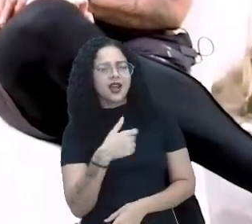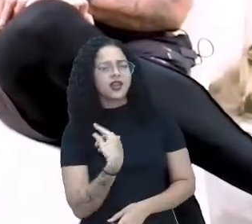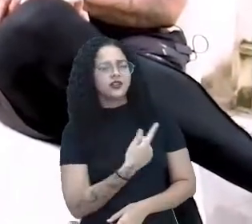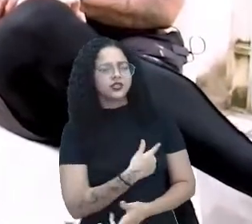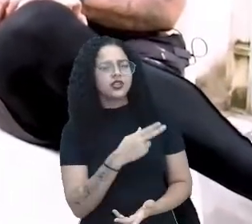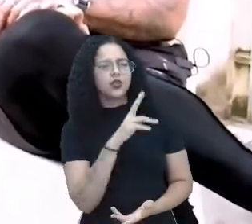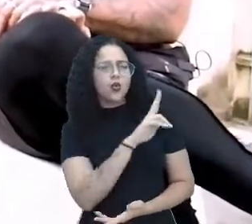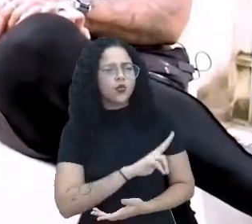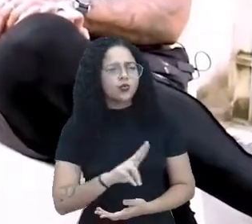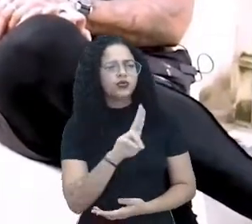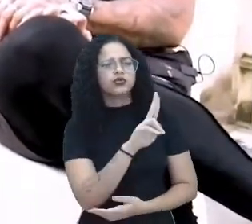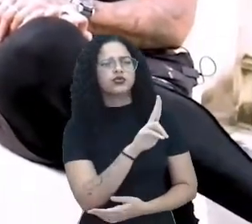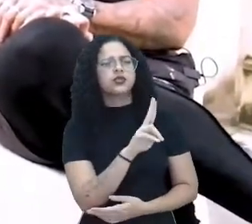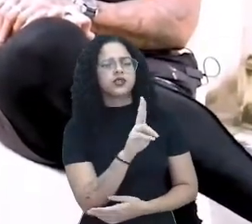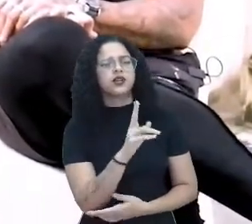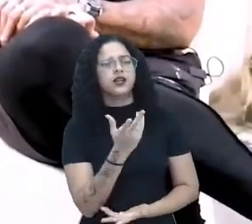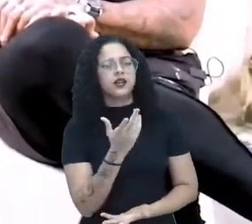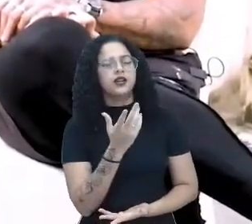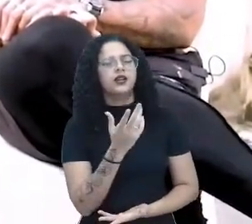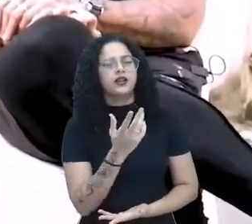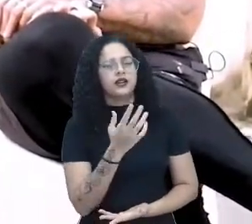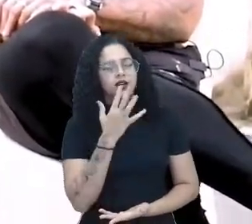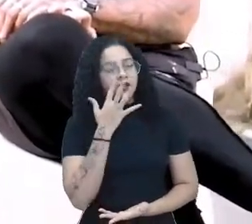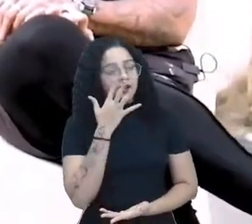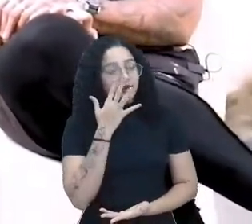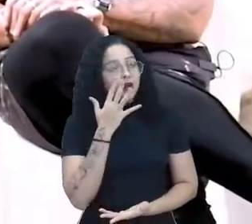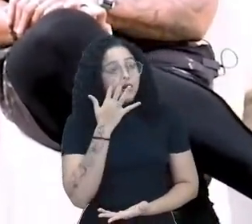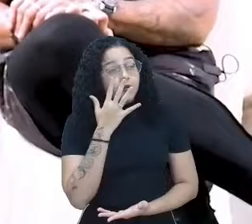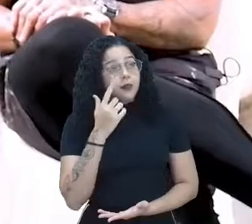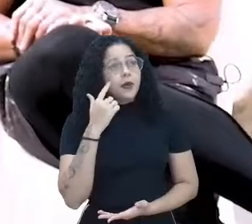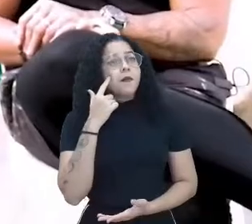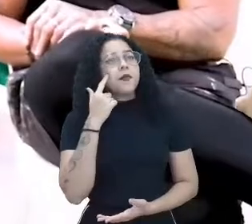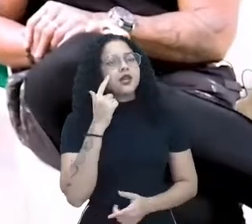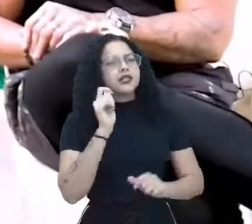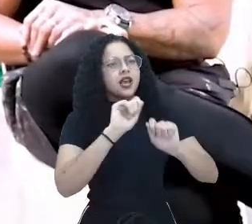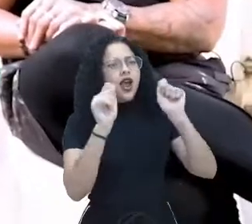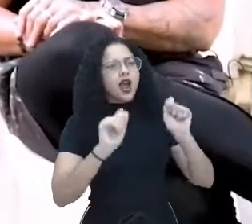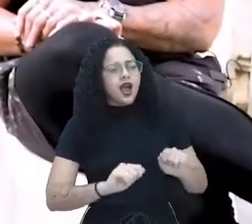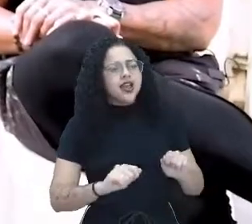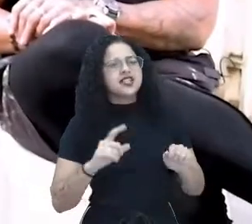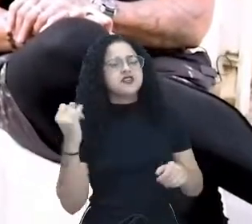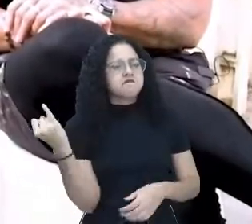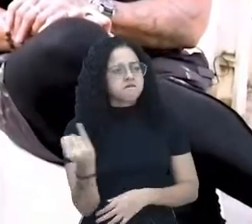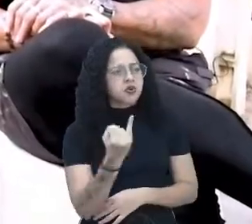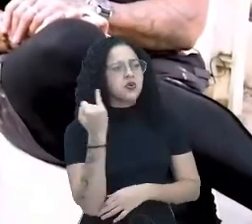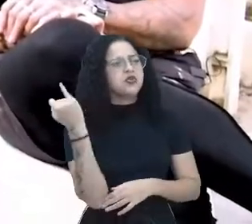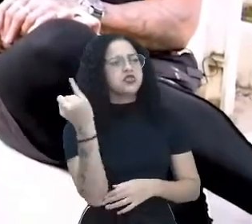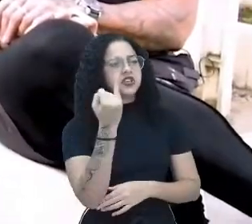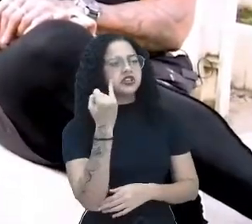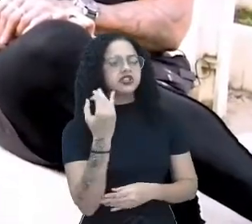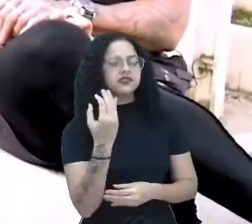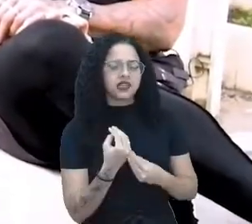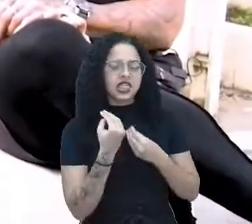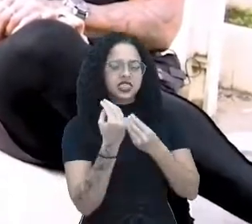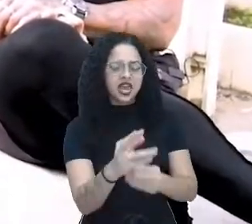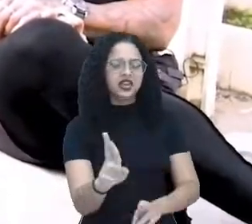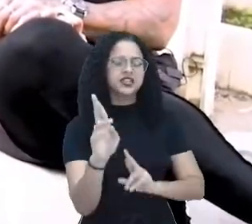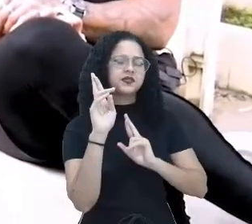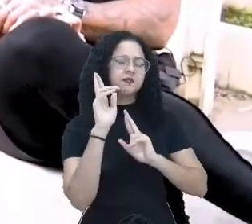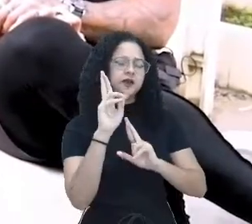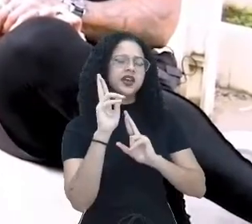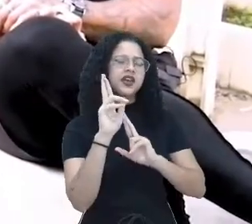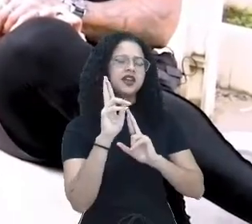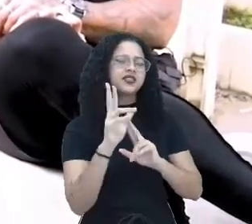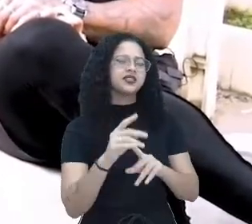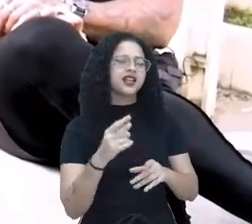usar, né, essa tua fala para pensar como a arte, ela acalanta. E ela dá esperança. E ela é